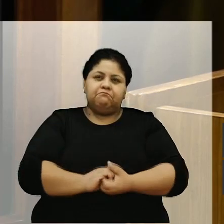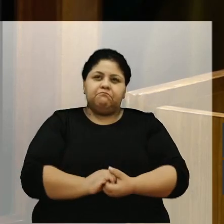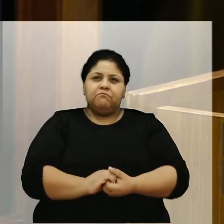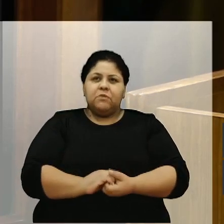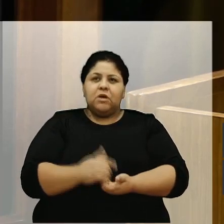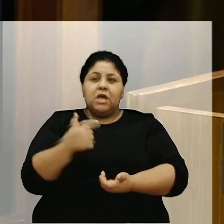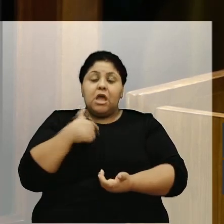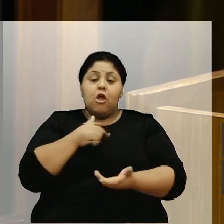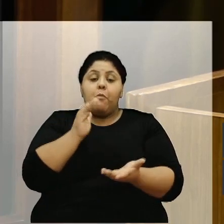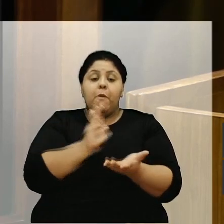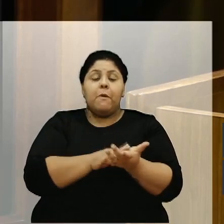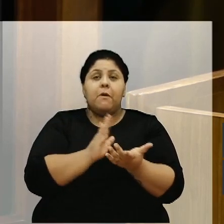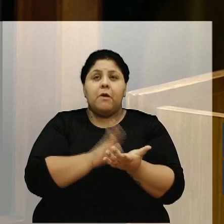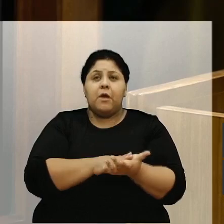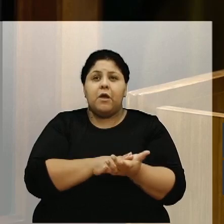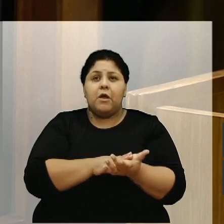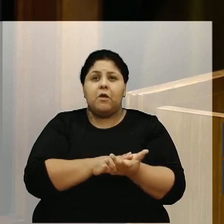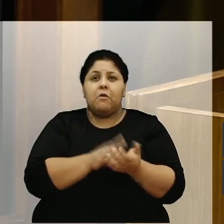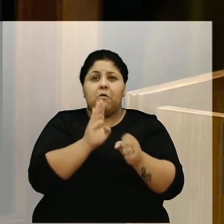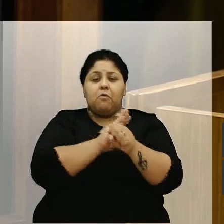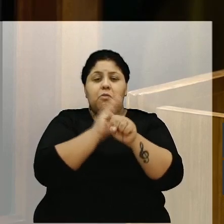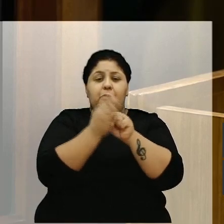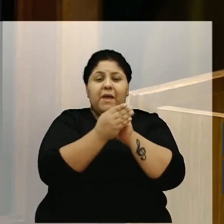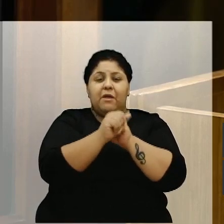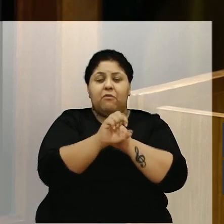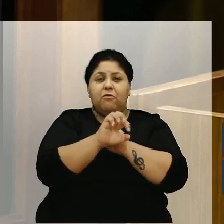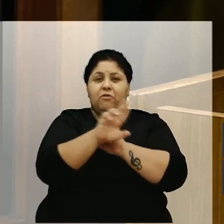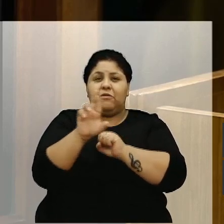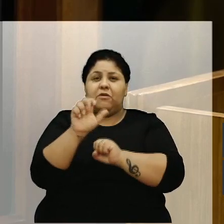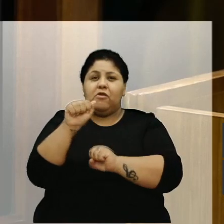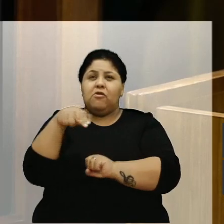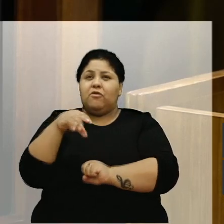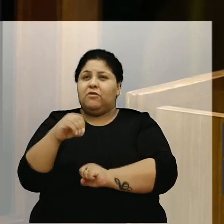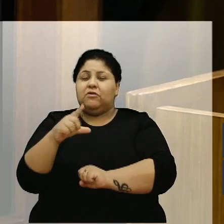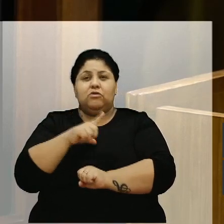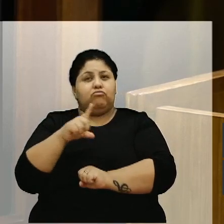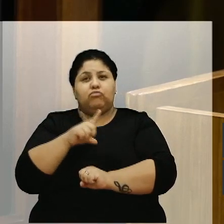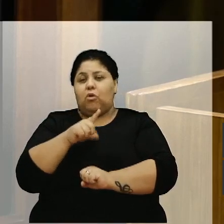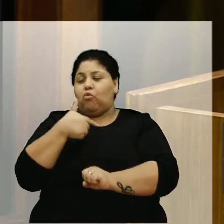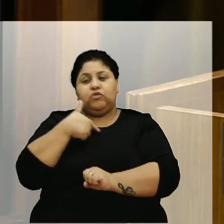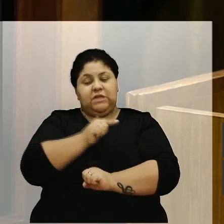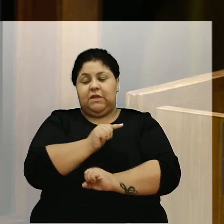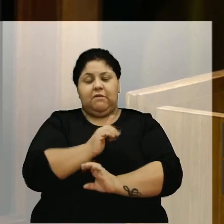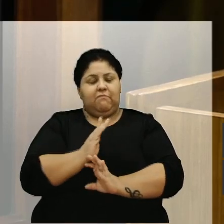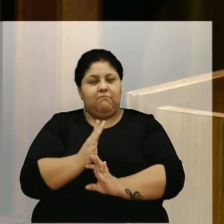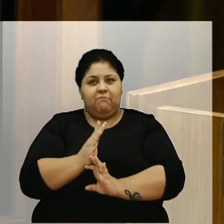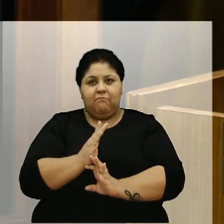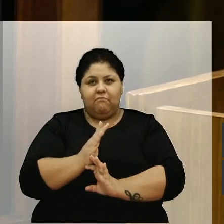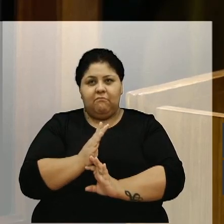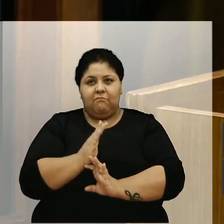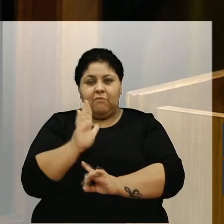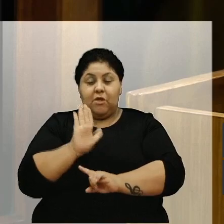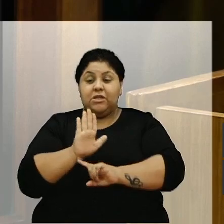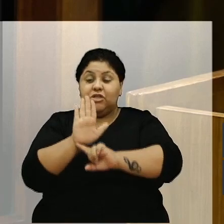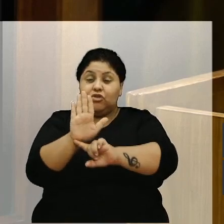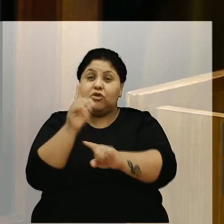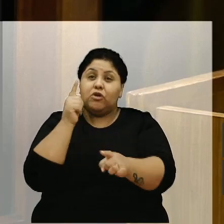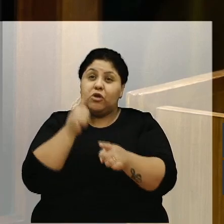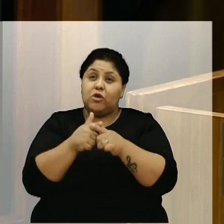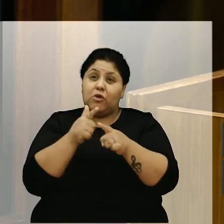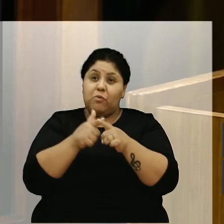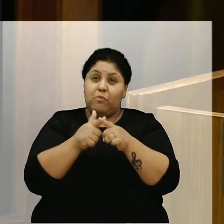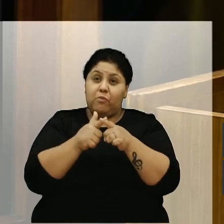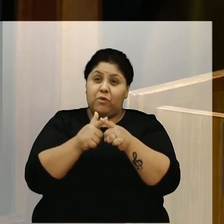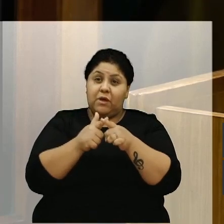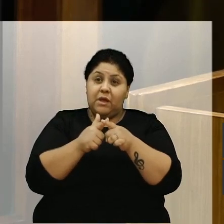me propus ali no Serrano, mas não tive êxito, me propus de ajudar, porque passa por nós,